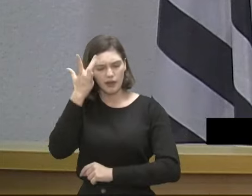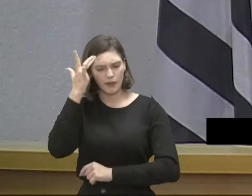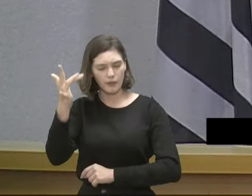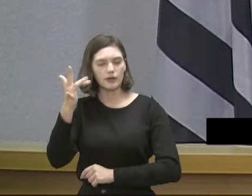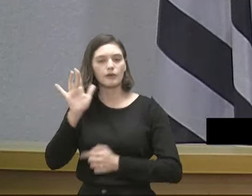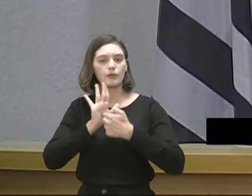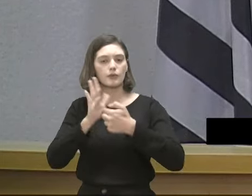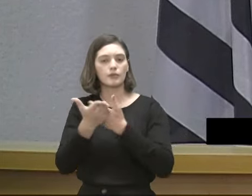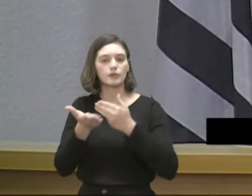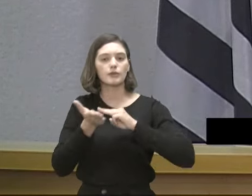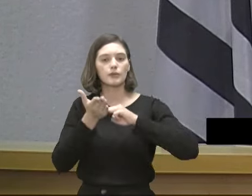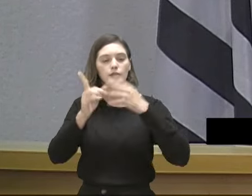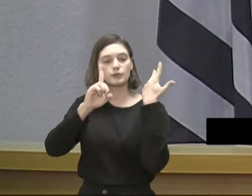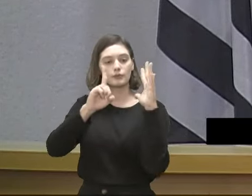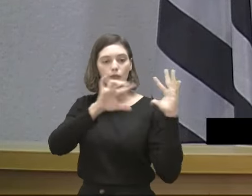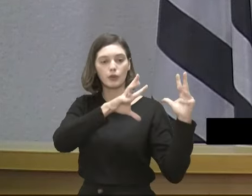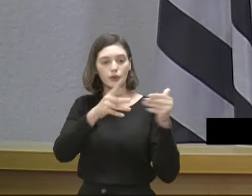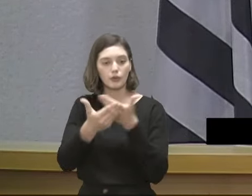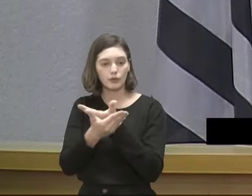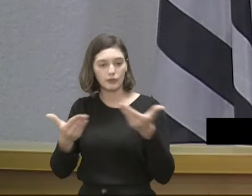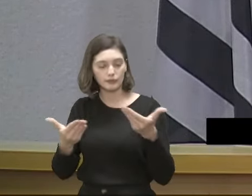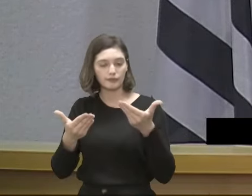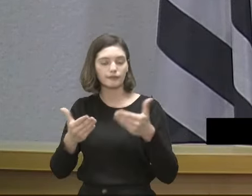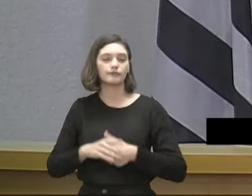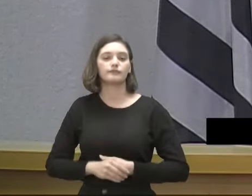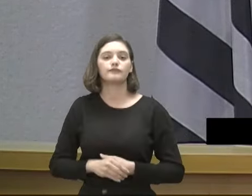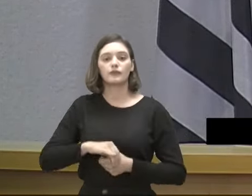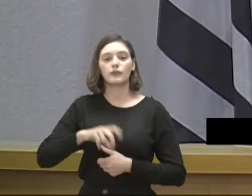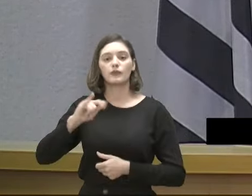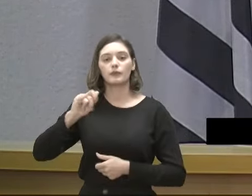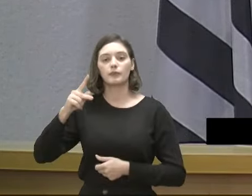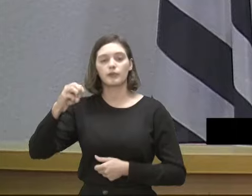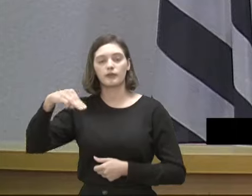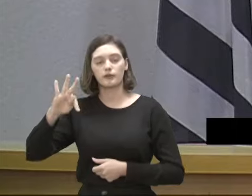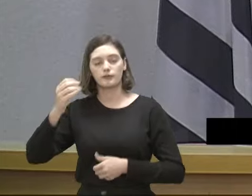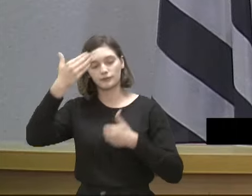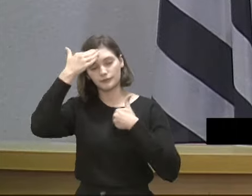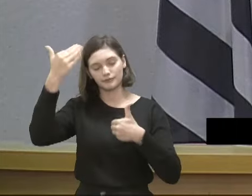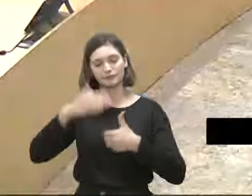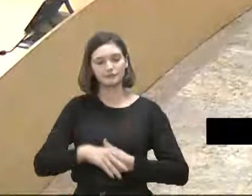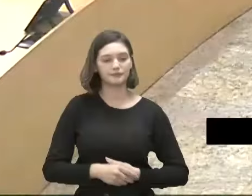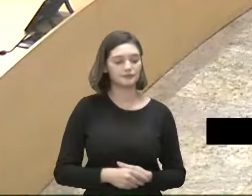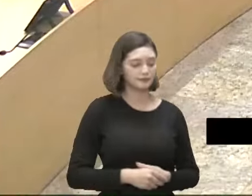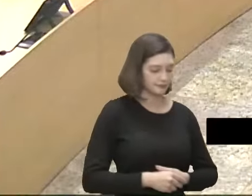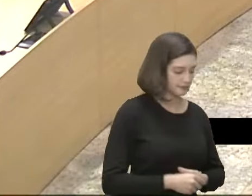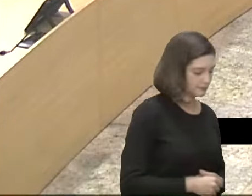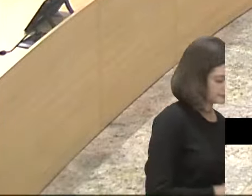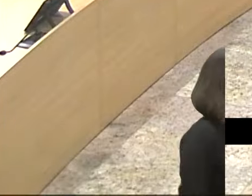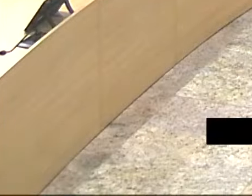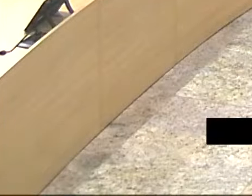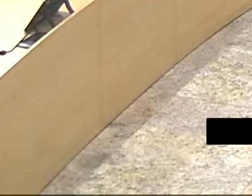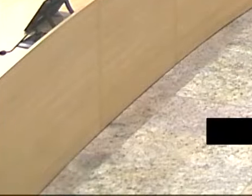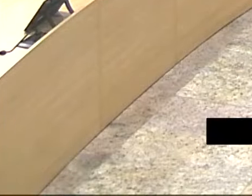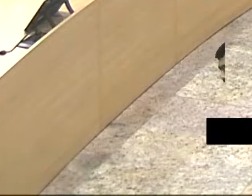apresento a moção de aplauso para todos os membros do Instituto de Previdência. Obrigado. Obrigado, vereador Serginho.